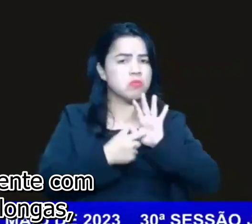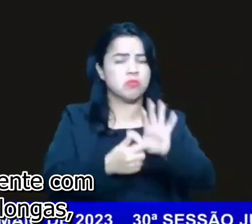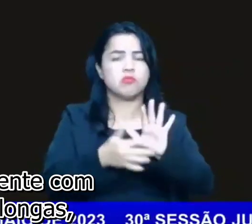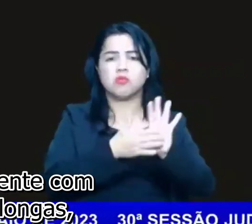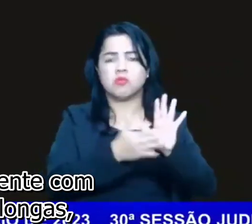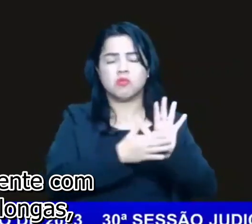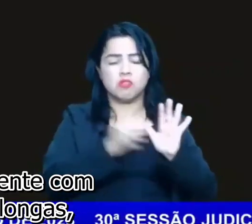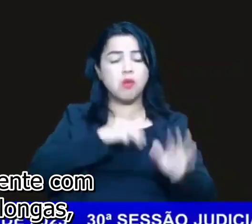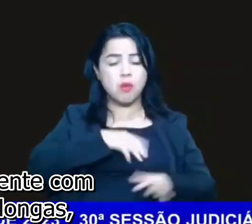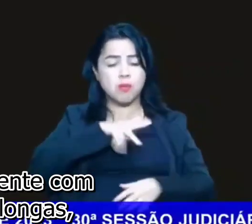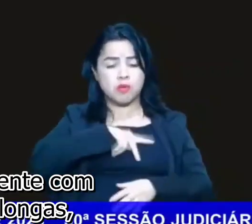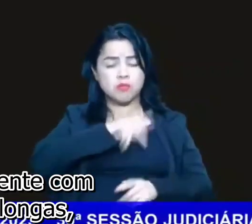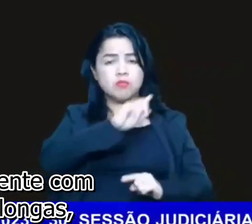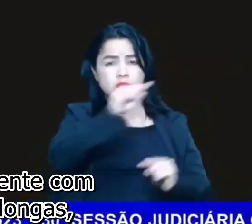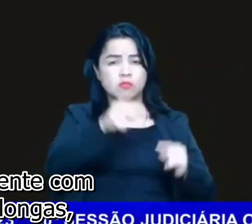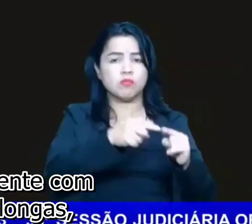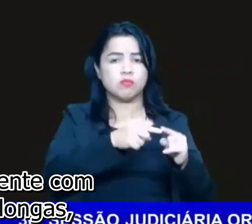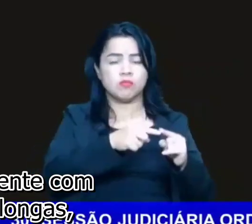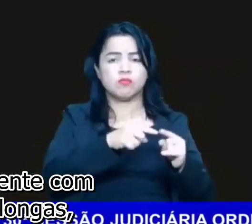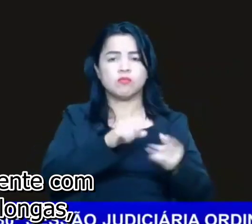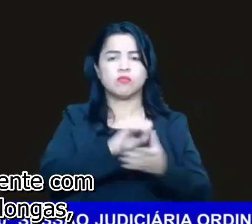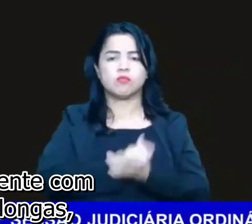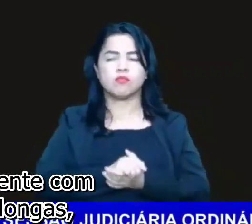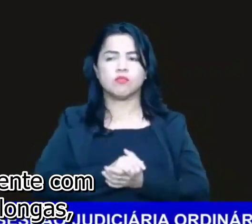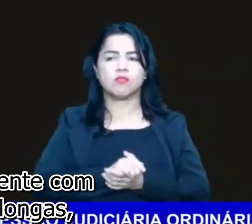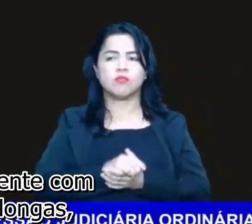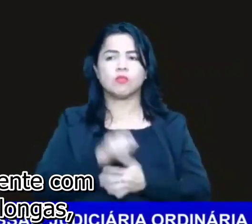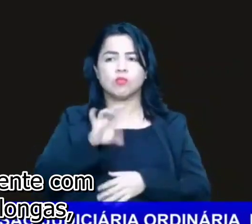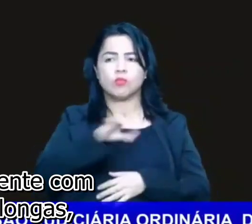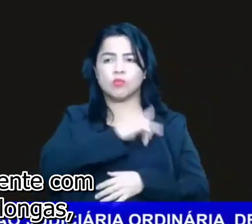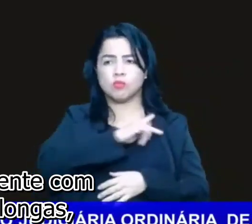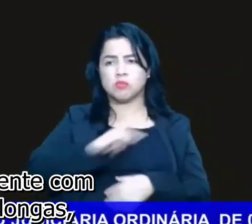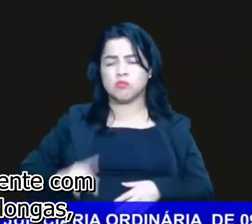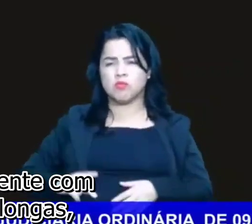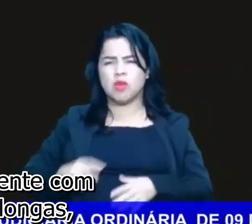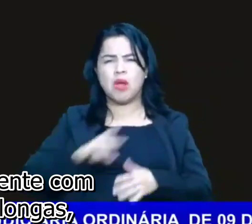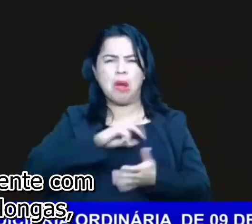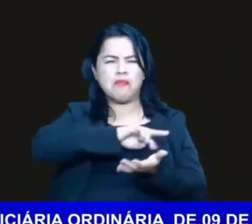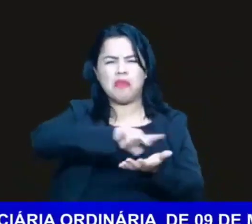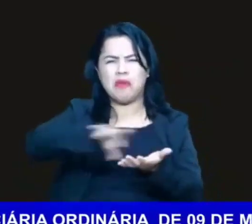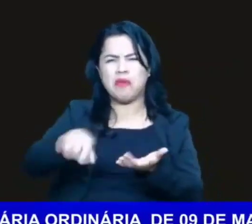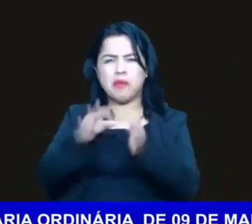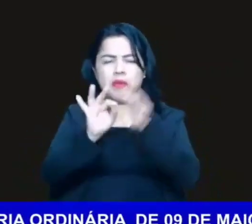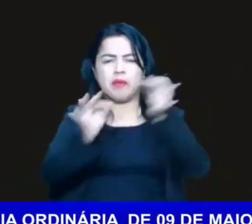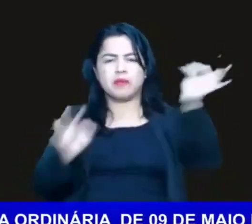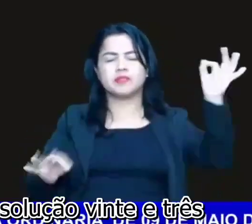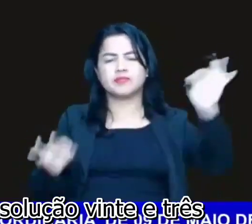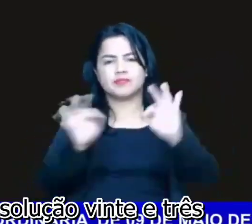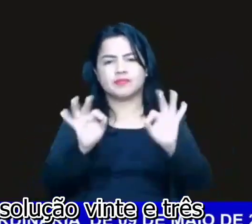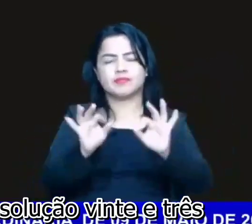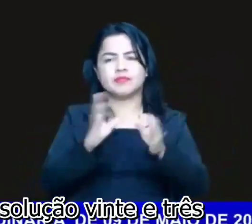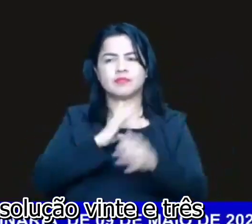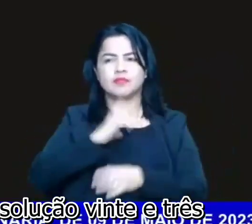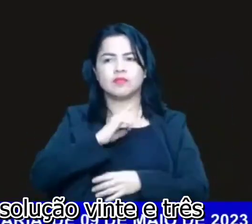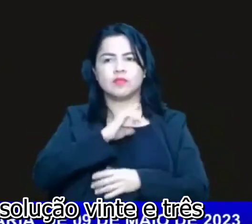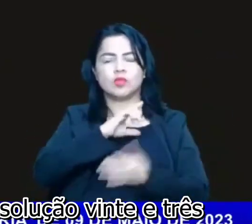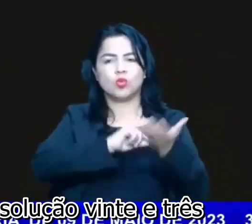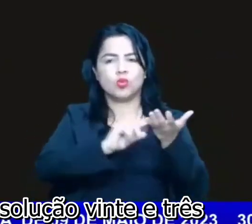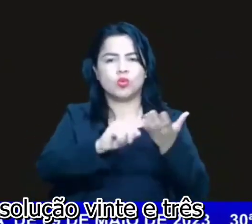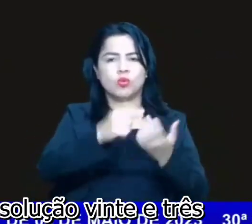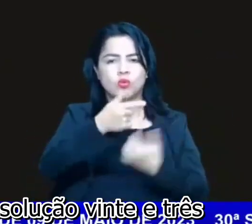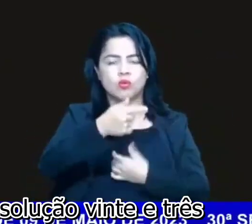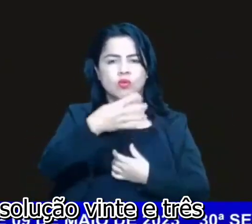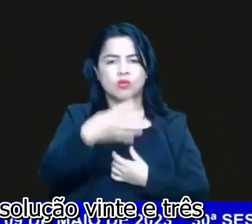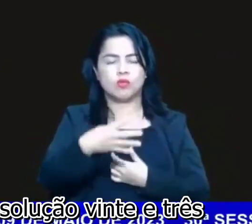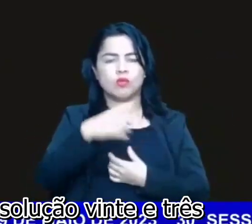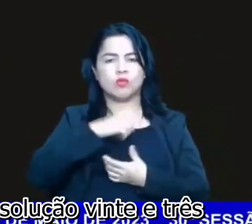modo, concordou integralmente com ele. Então, senhor presidente, sem muitas delongas, com base no artigo 74,